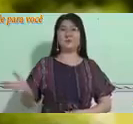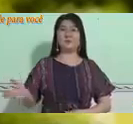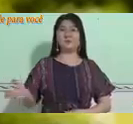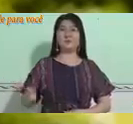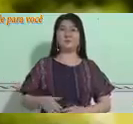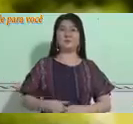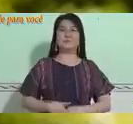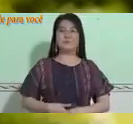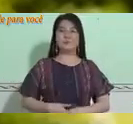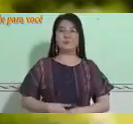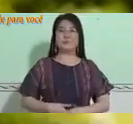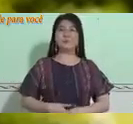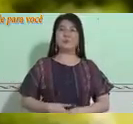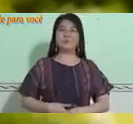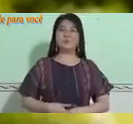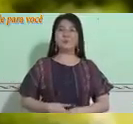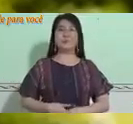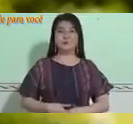COMO é acento agudo,